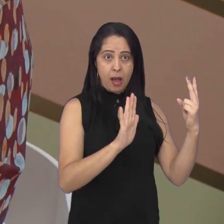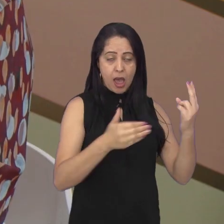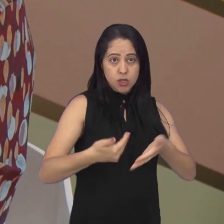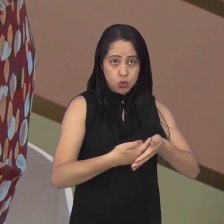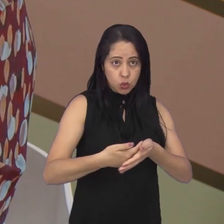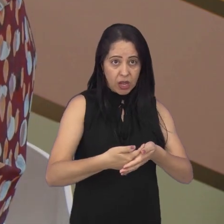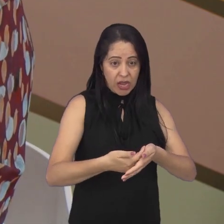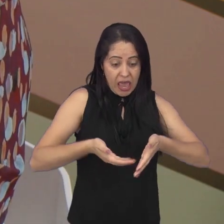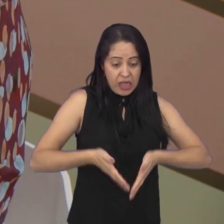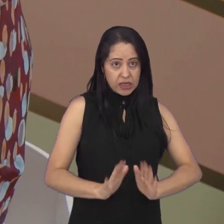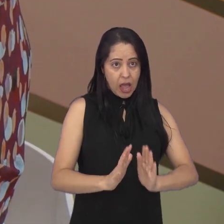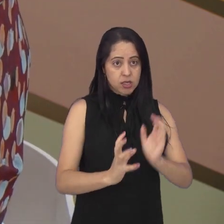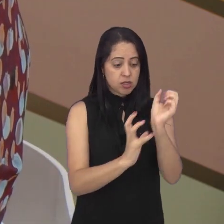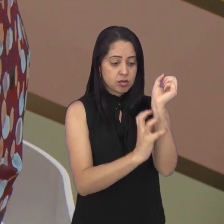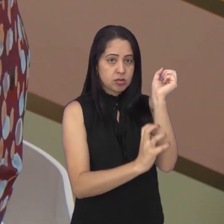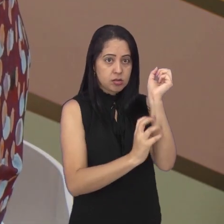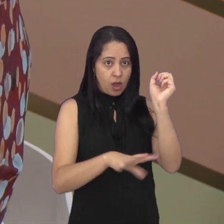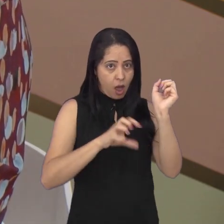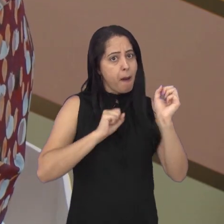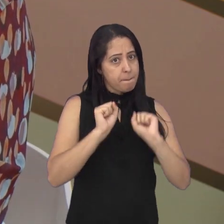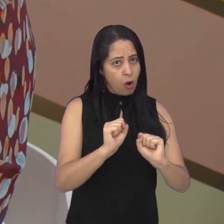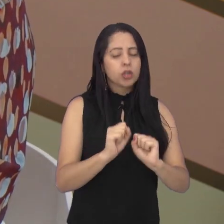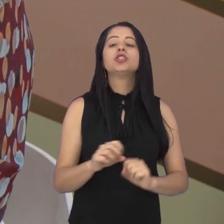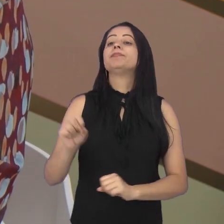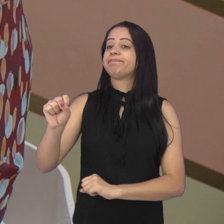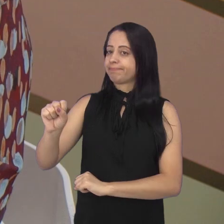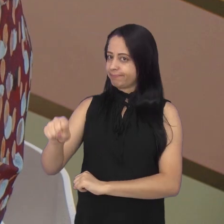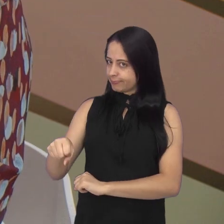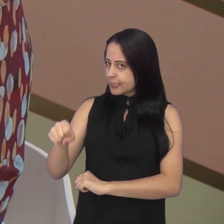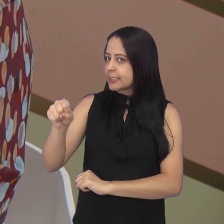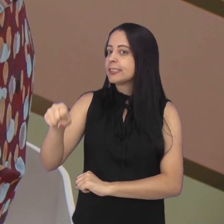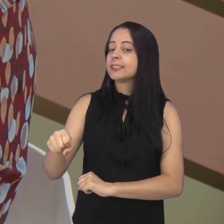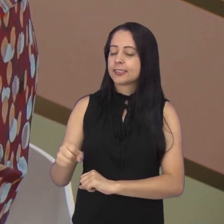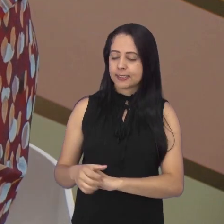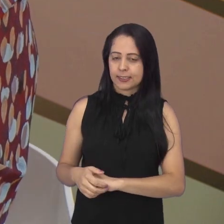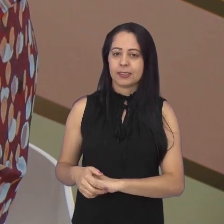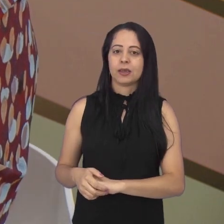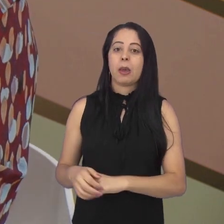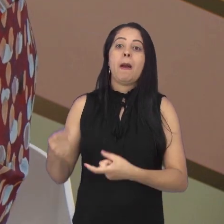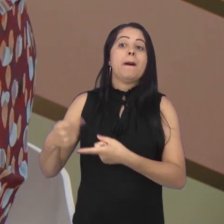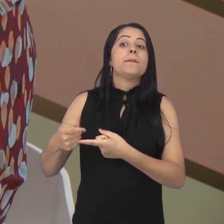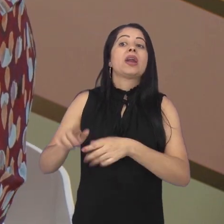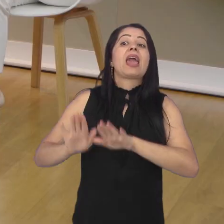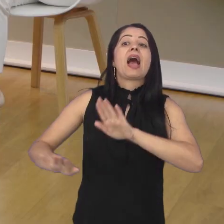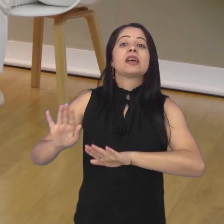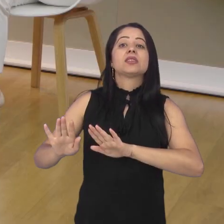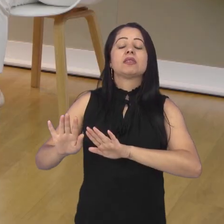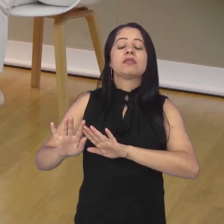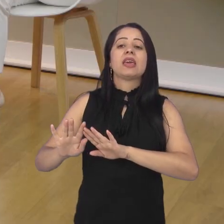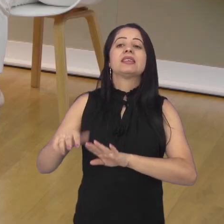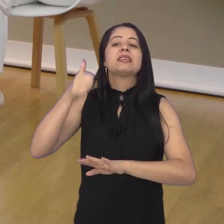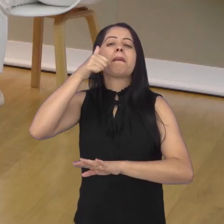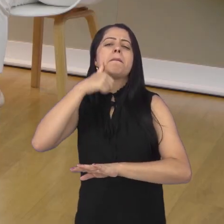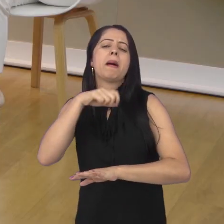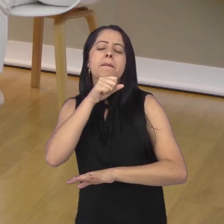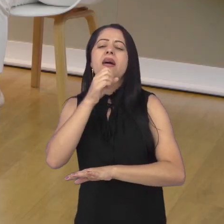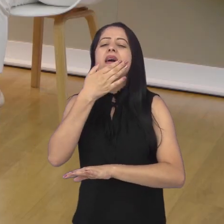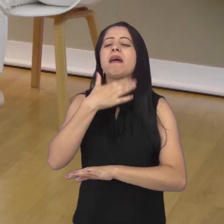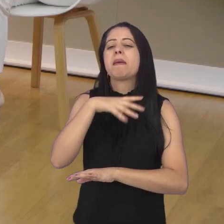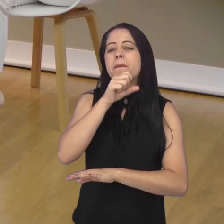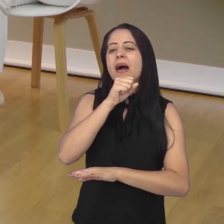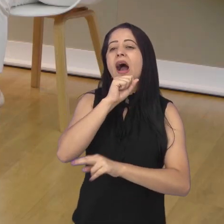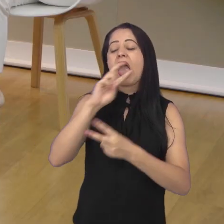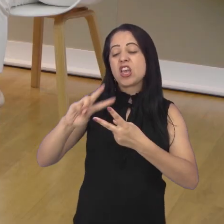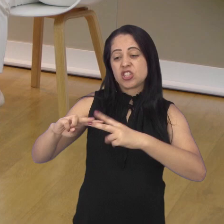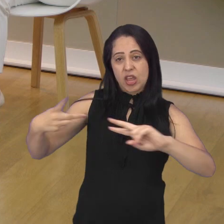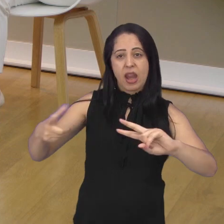a gente vê está mais relacionado com a genética. Então, os pais têm a genética, mas não desenvolveram. Ou foram sintomas muito breves, leves